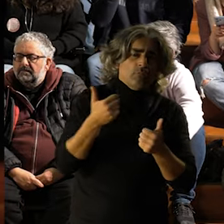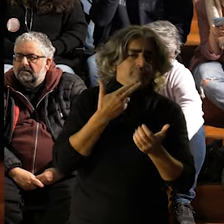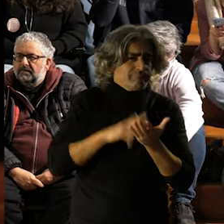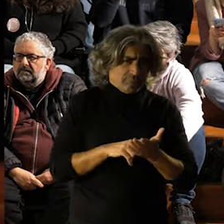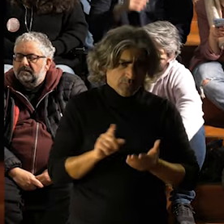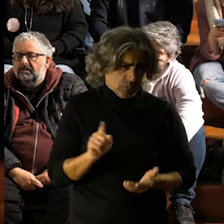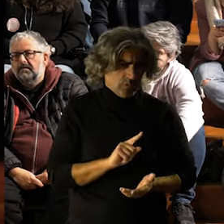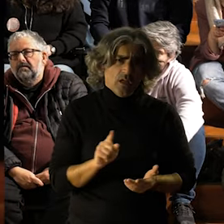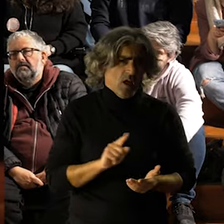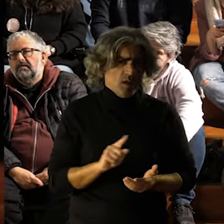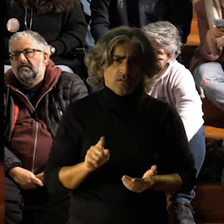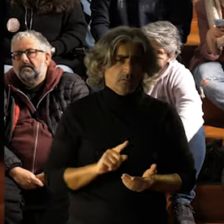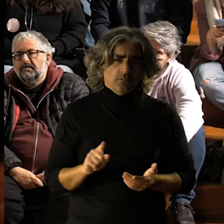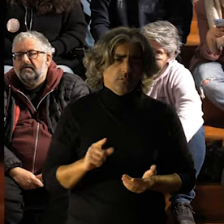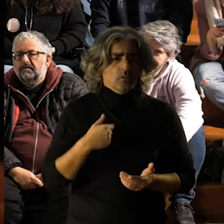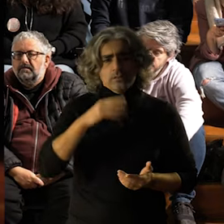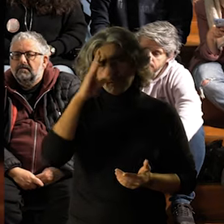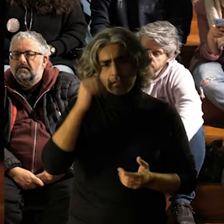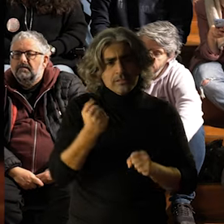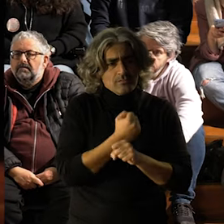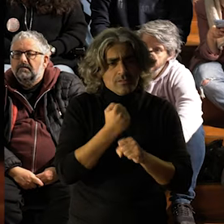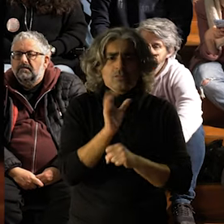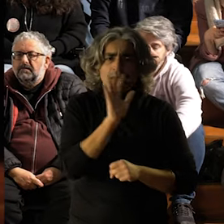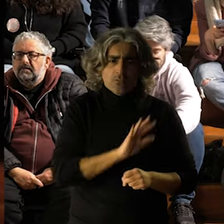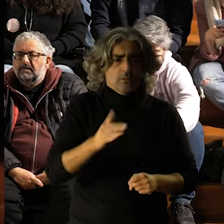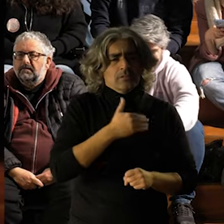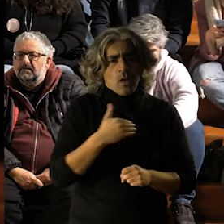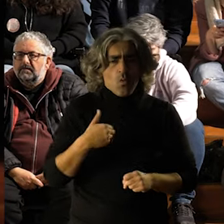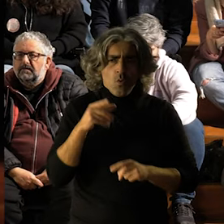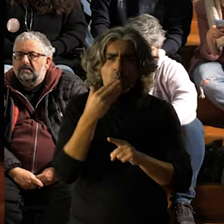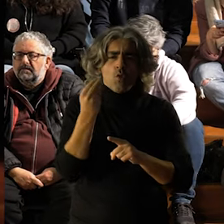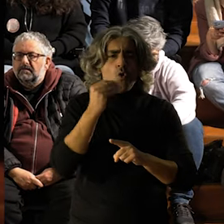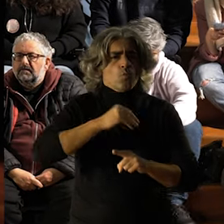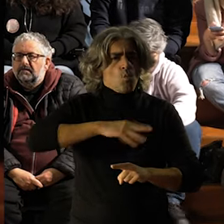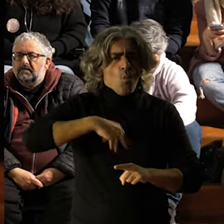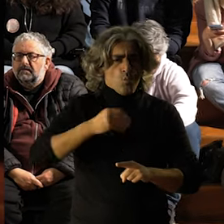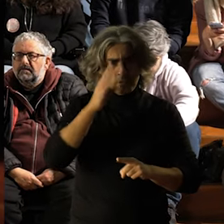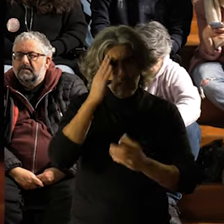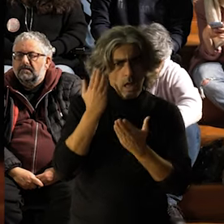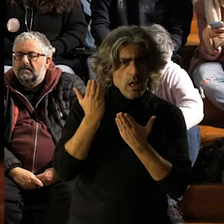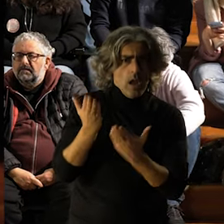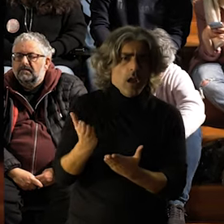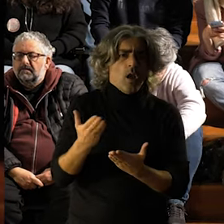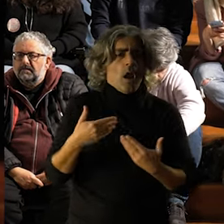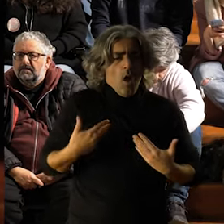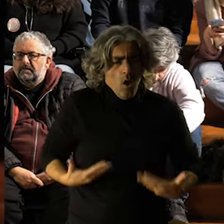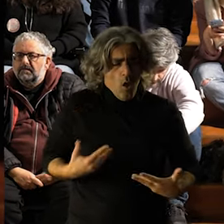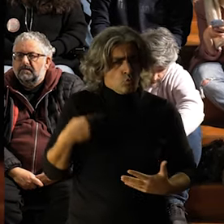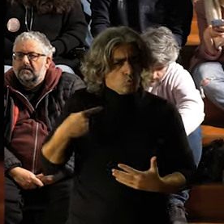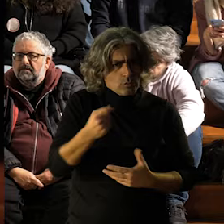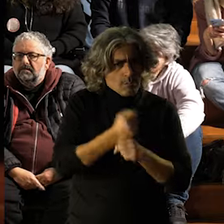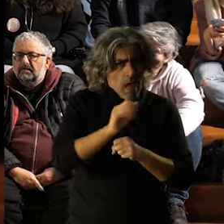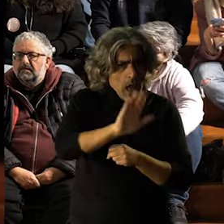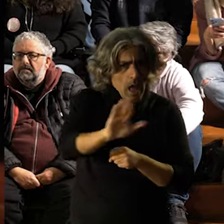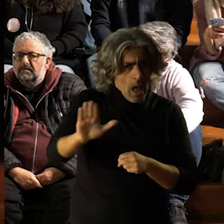está. Sabemos que o Serviço Nacional de Saúde continua a ser um dos melhores do mundo. E sabemos que hoje e todos os dias quem lá